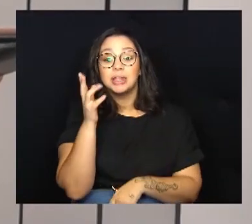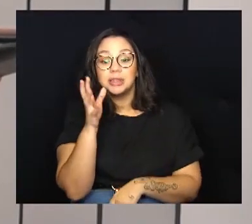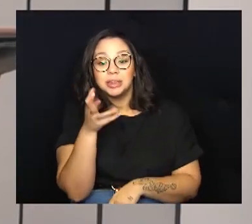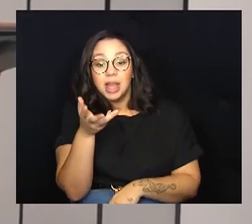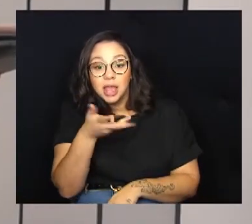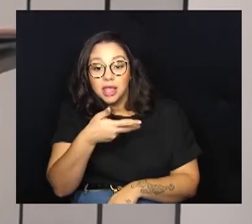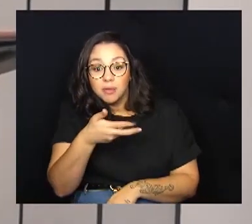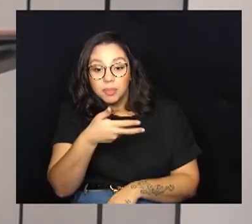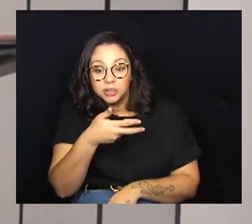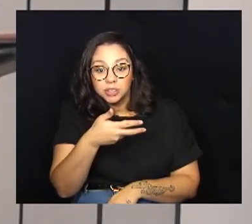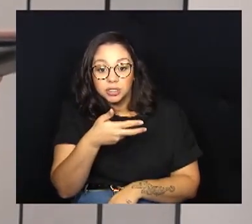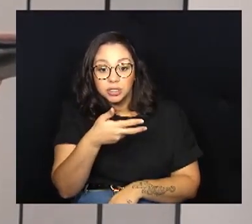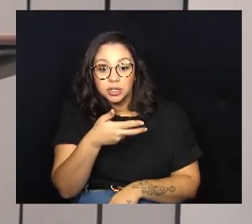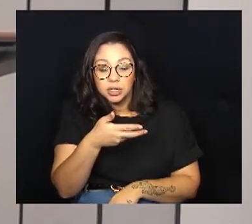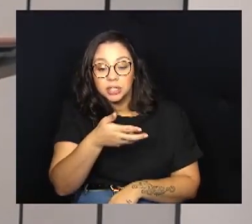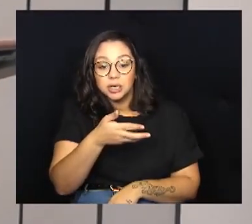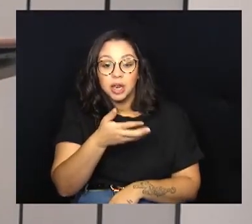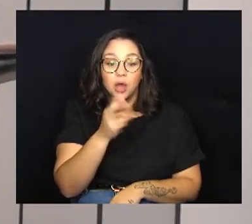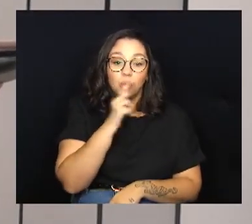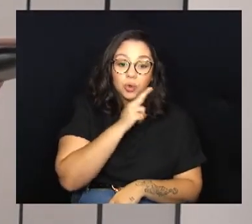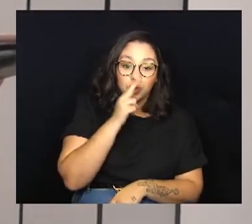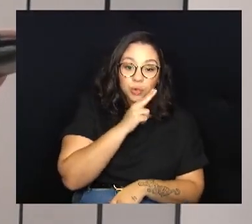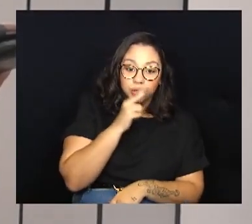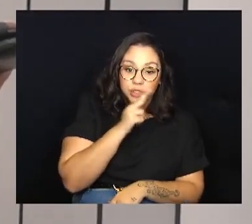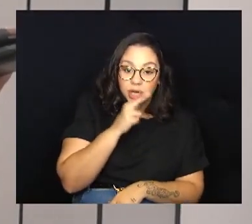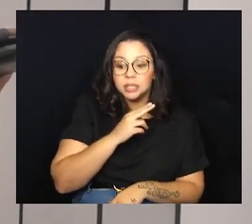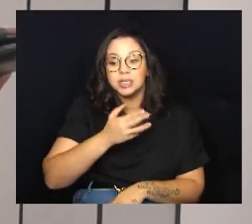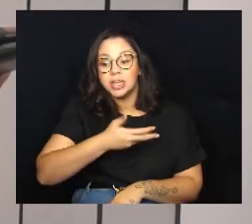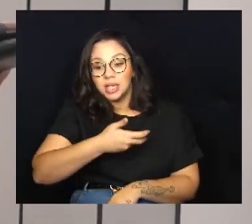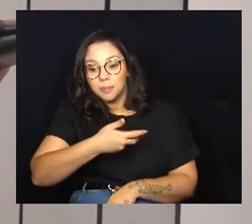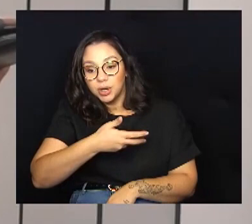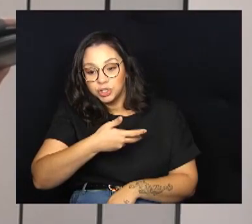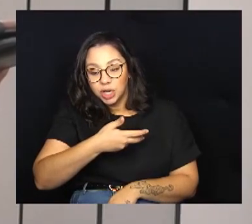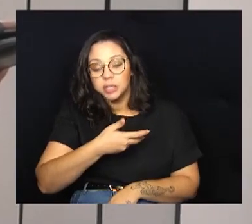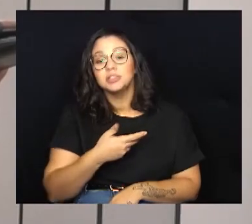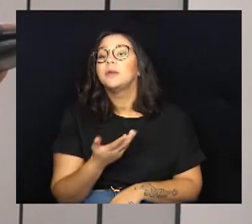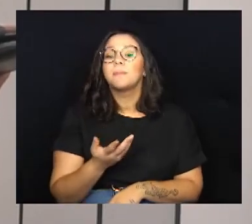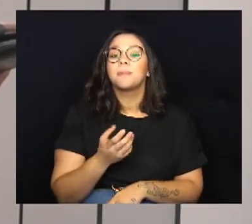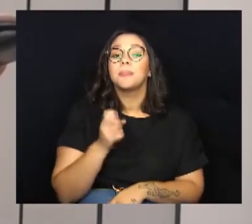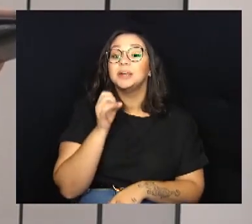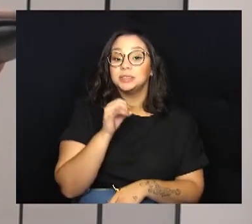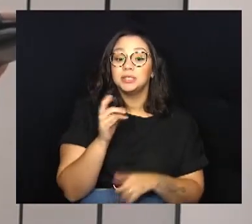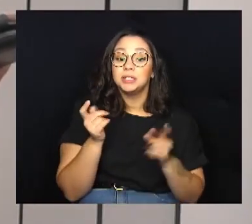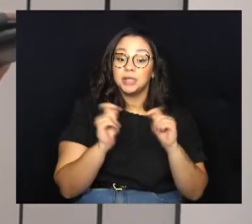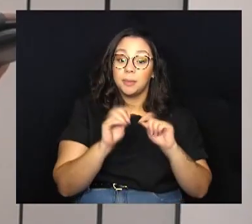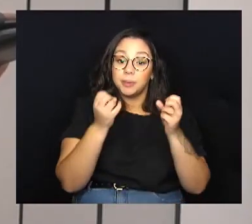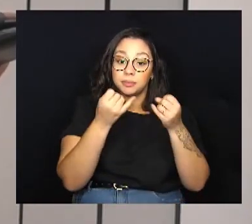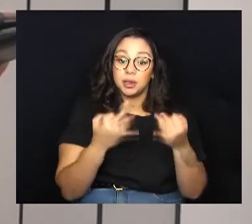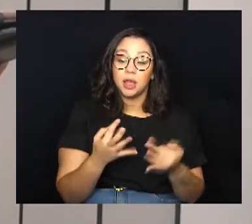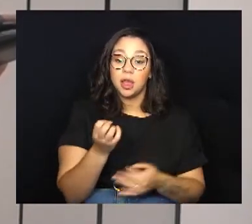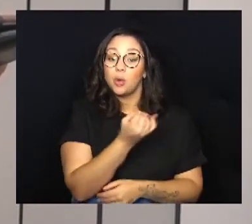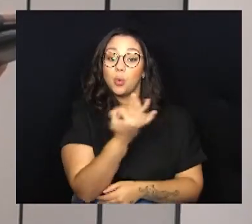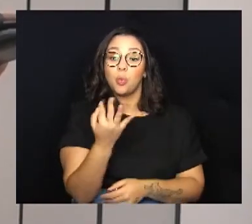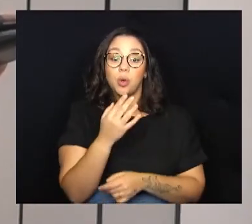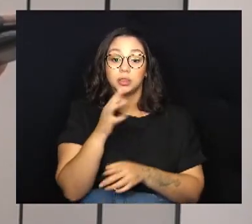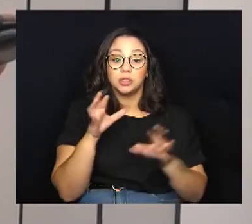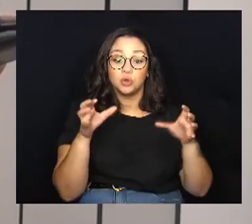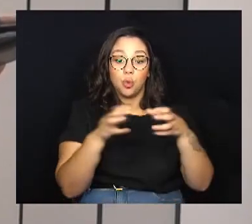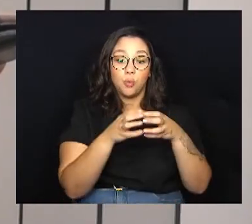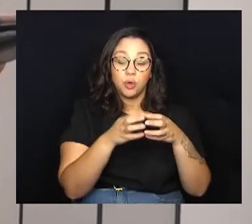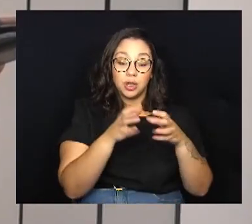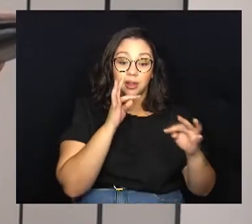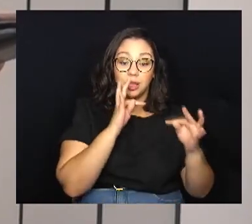Hoje, na cidade de Campinas, nós temos o Padre